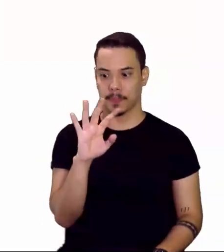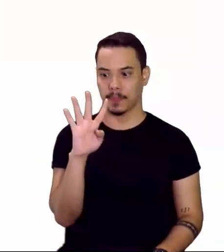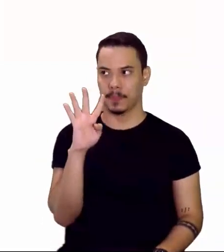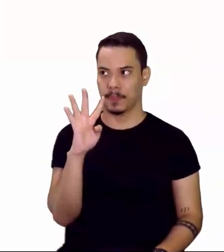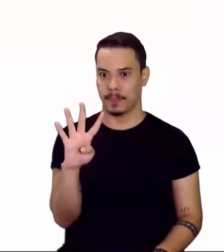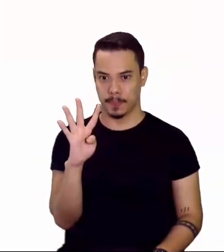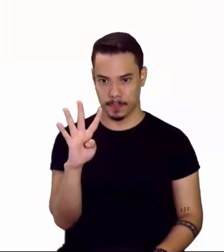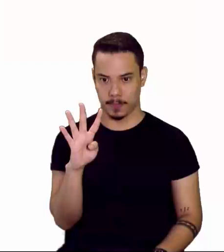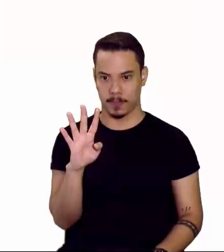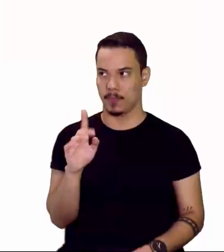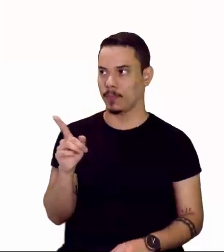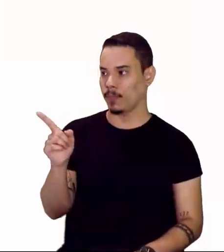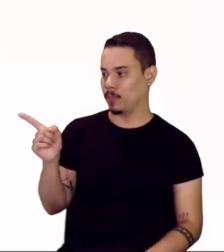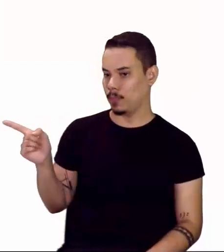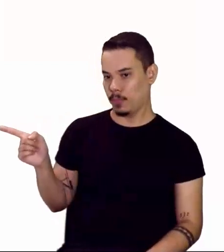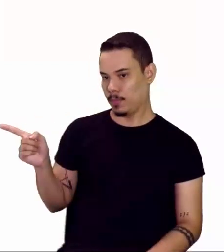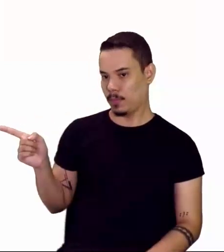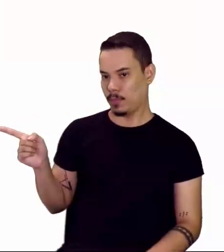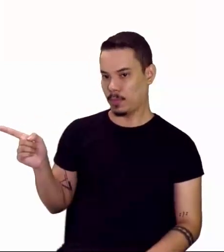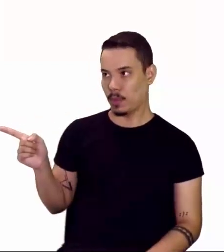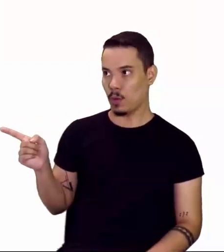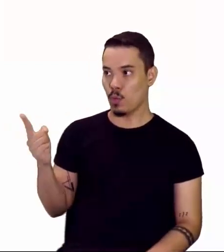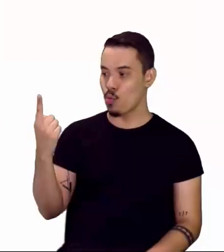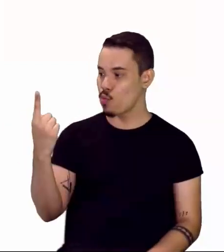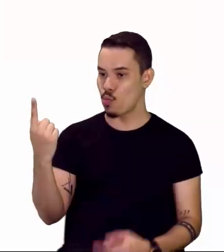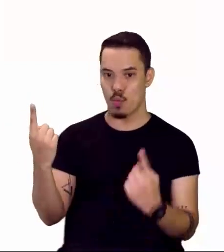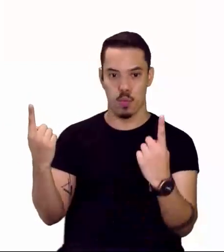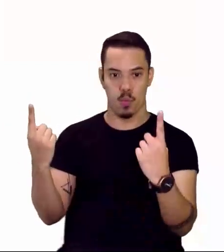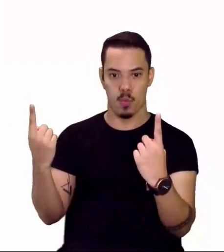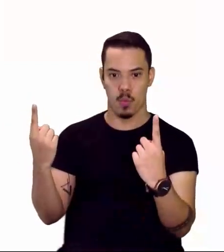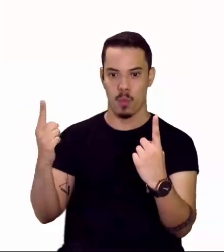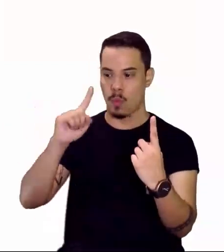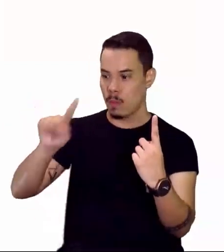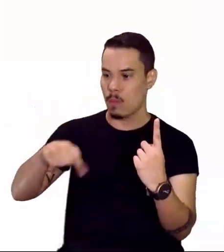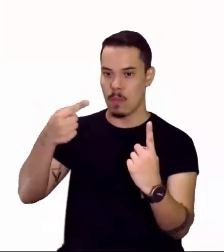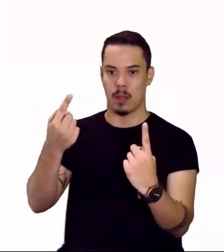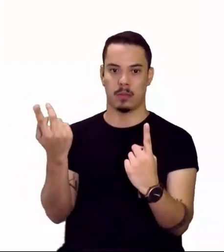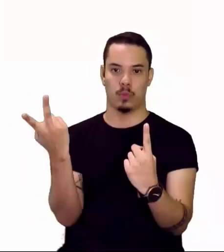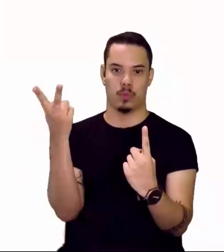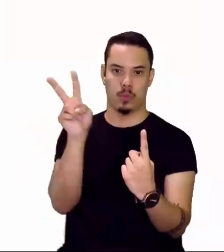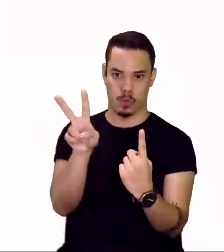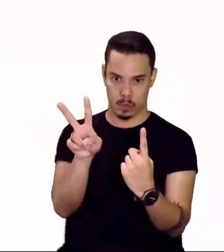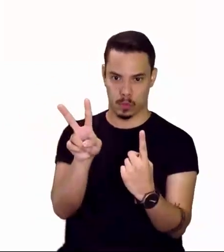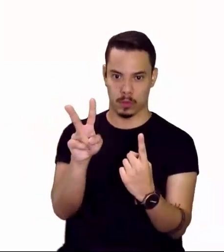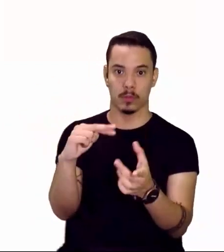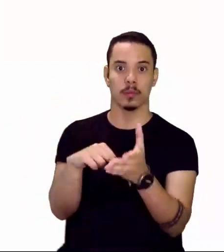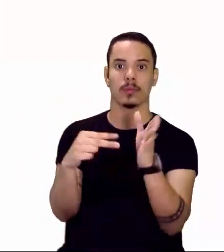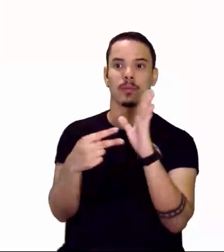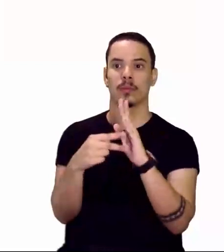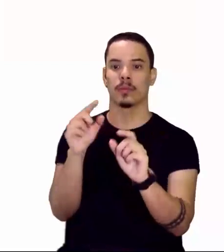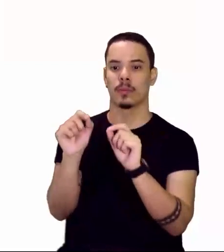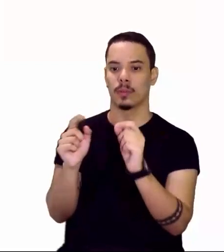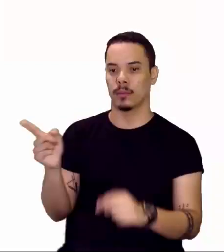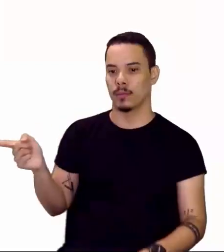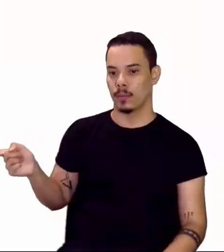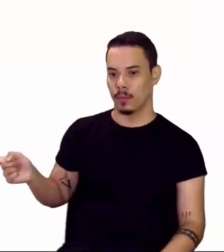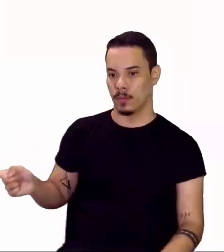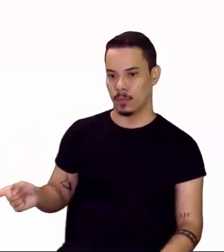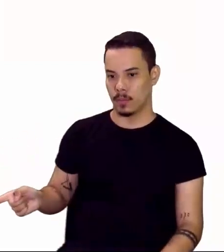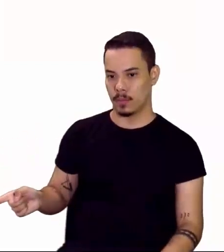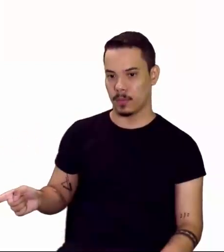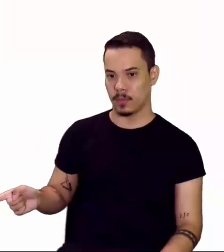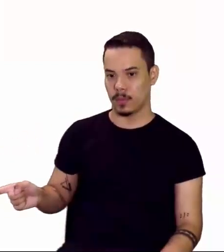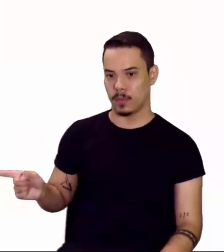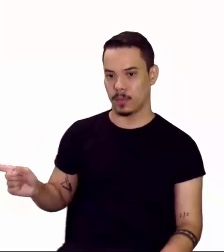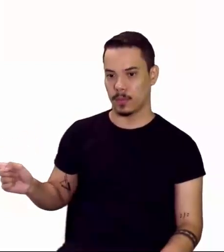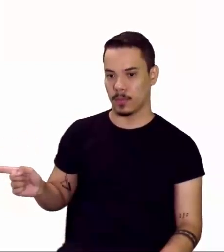4 elétrons, pares de elétrons, quer dizer, 1 a 1, e assim sucessivamente, nós vamos ter um tetraedro, quer